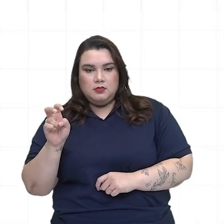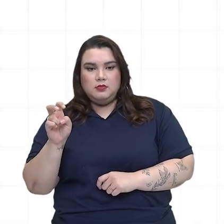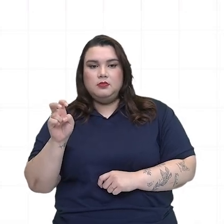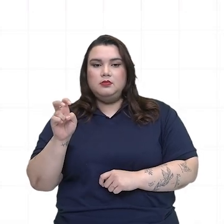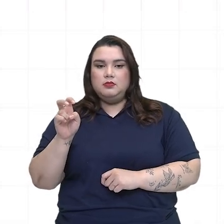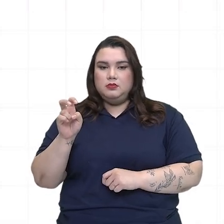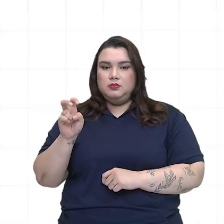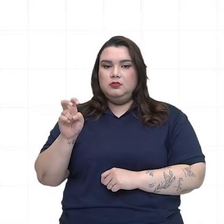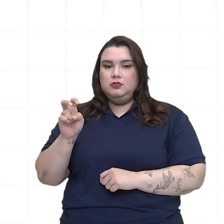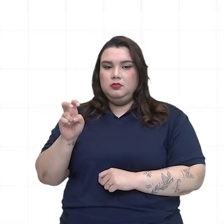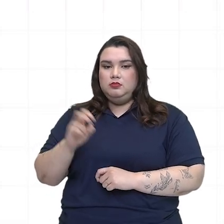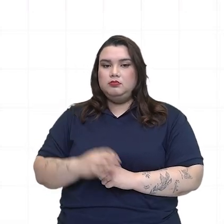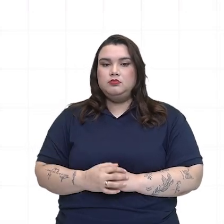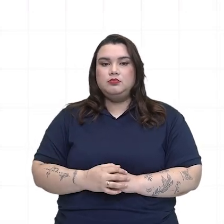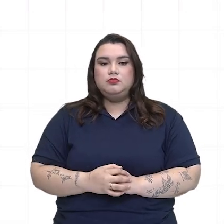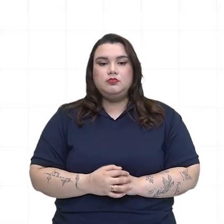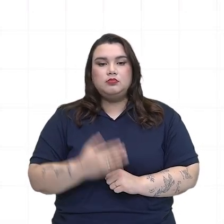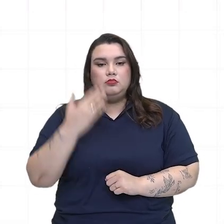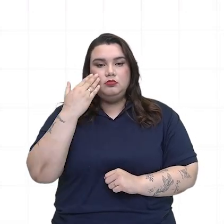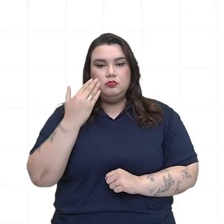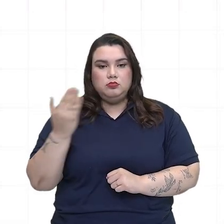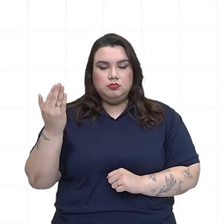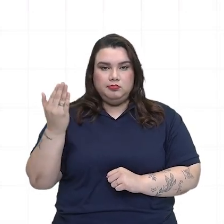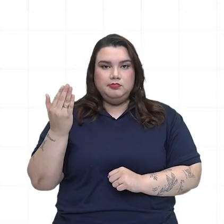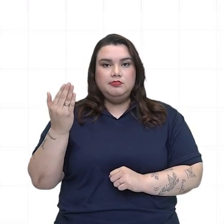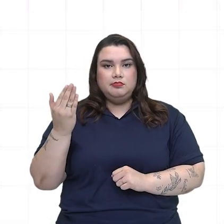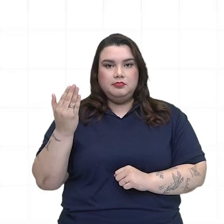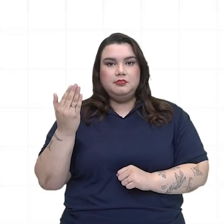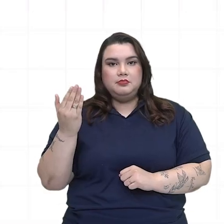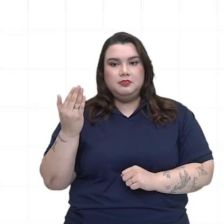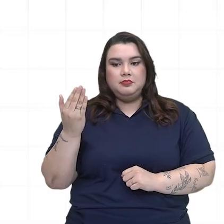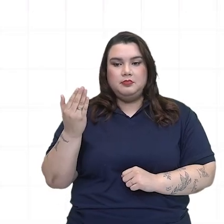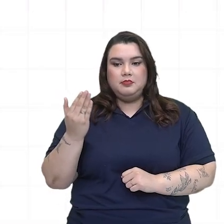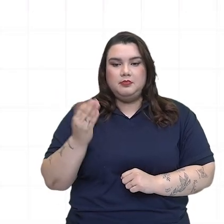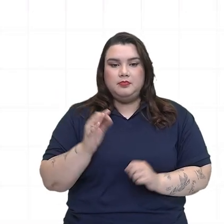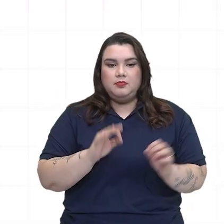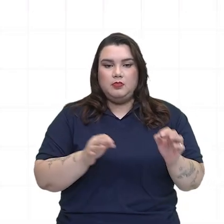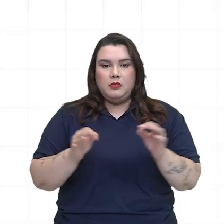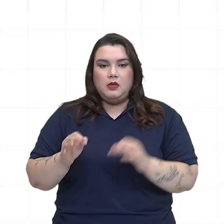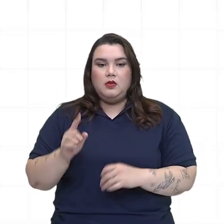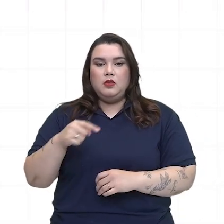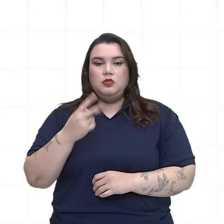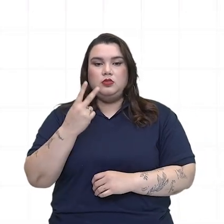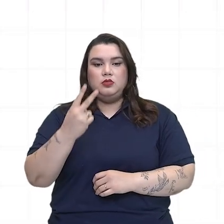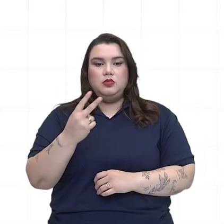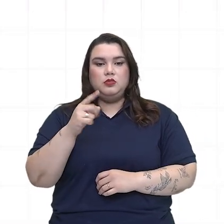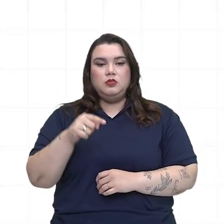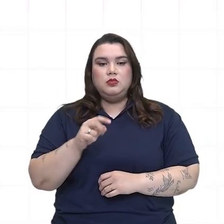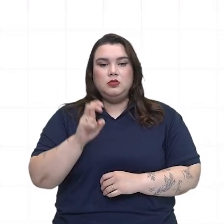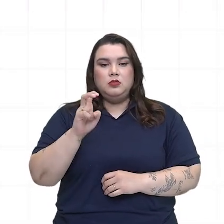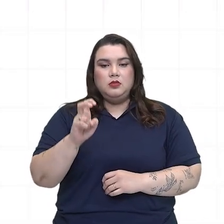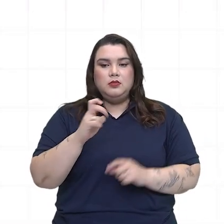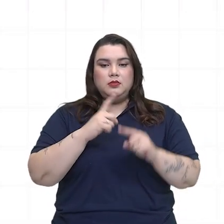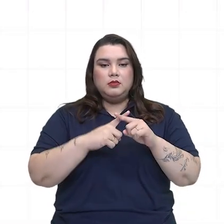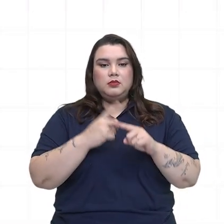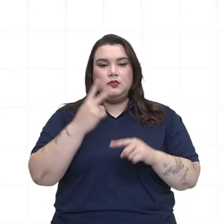15,625. Olha, o 15,625 já saiu daqui, dessa multiplicação de 2,5